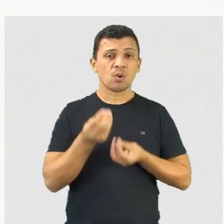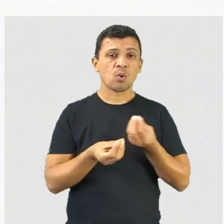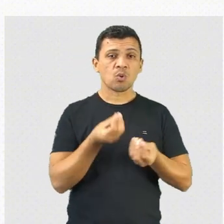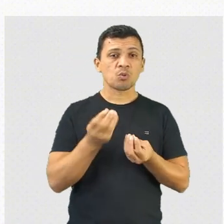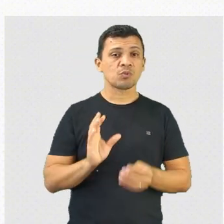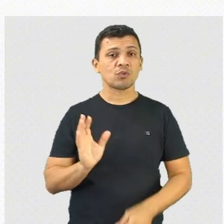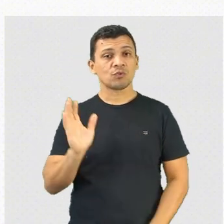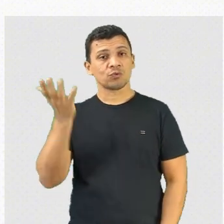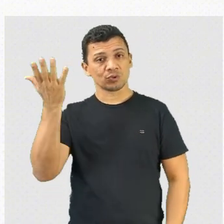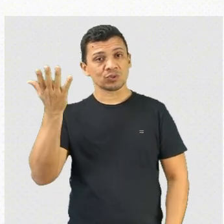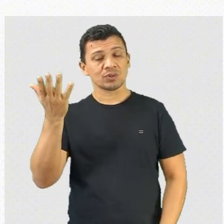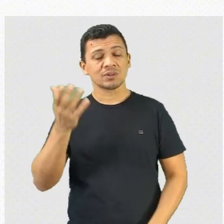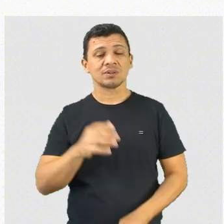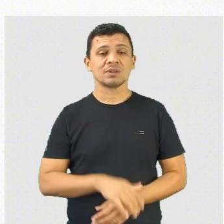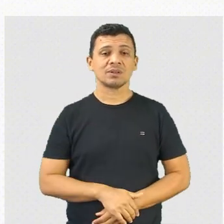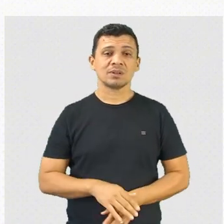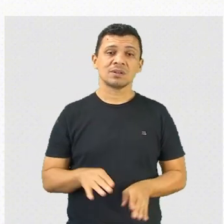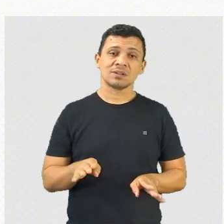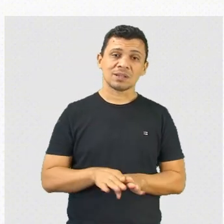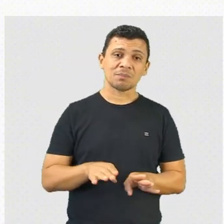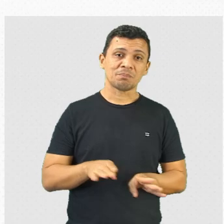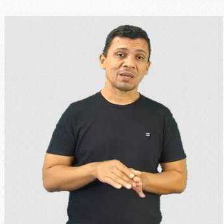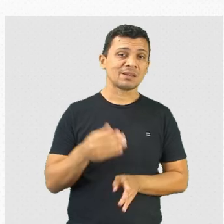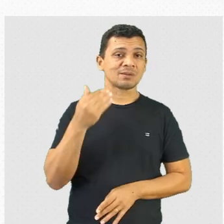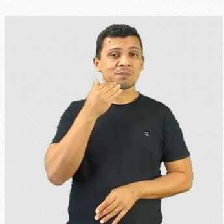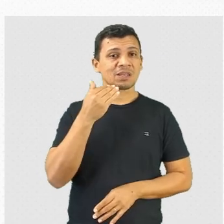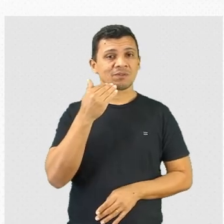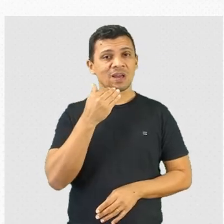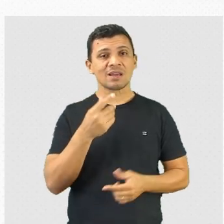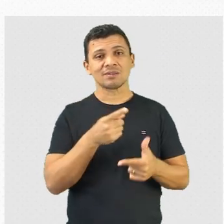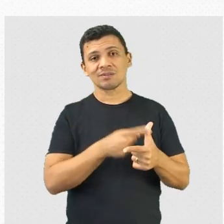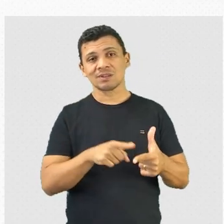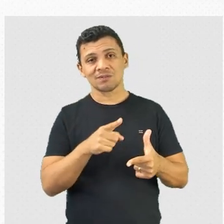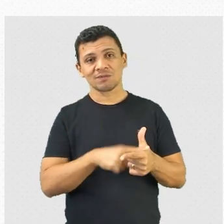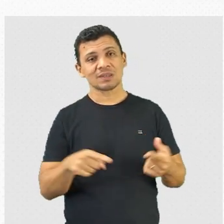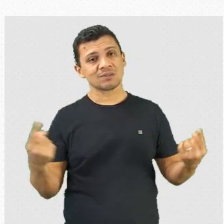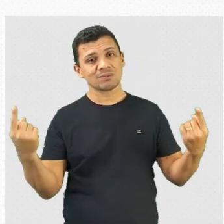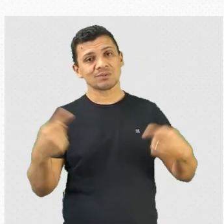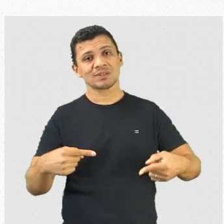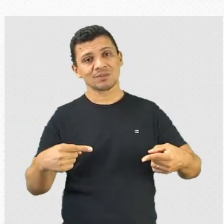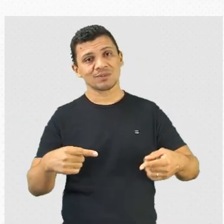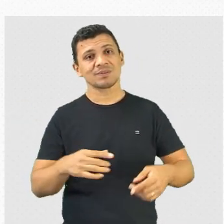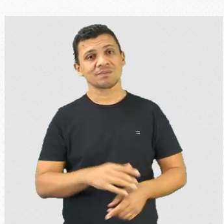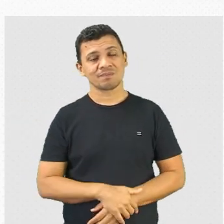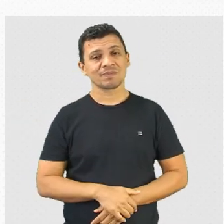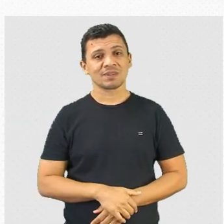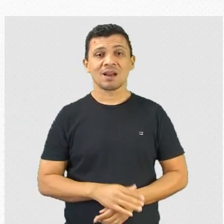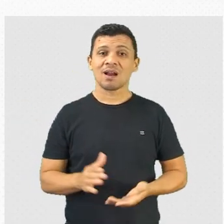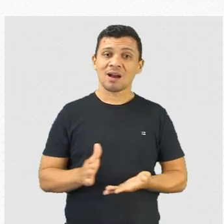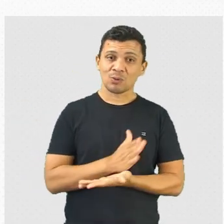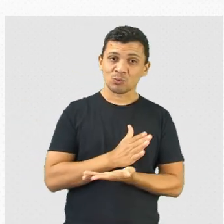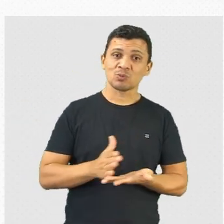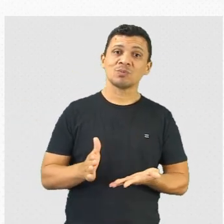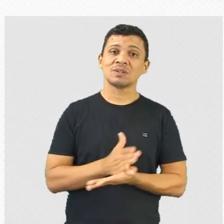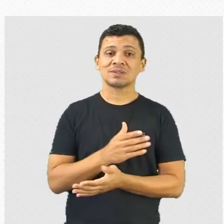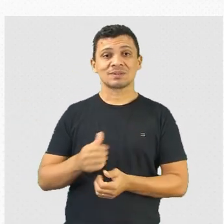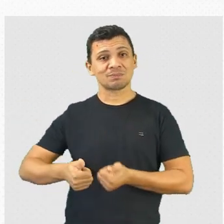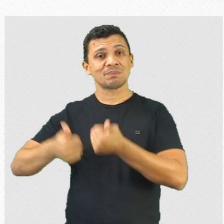né, e os seus percalços, né, os seus buracos, os seus desafios, né, as suas benesses